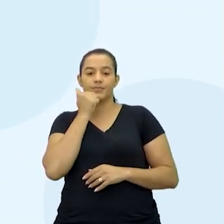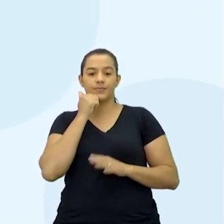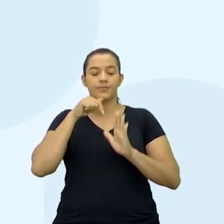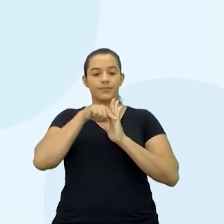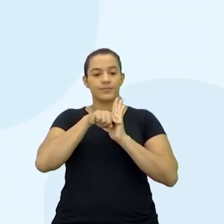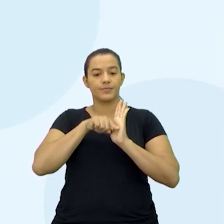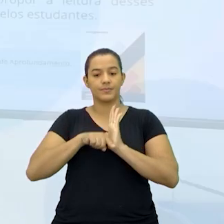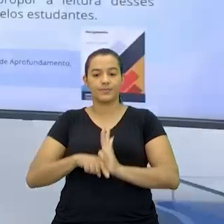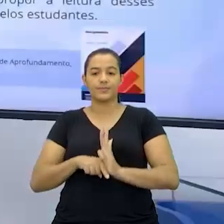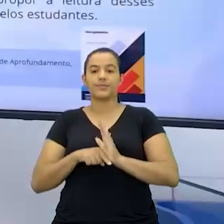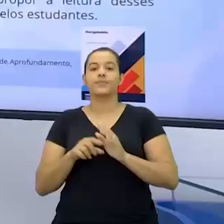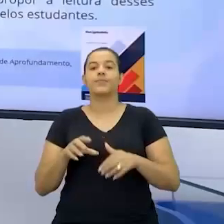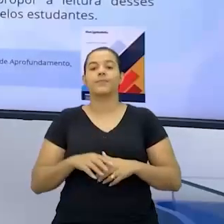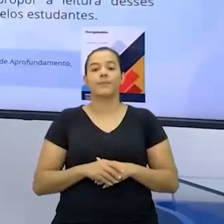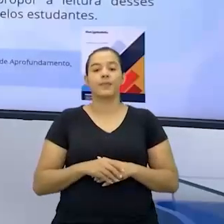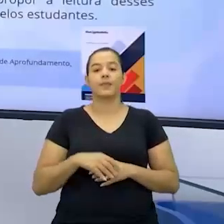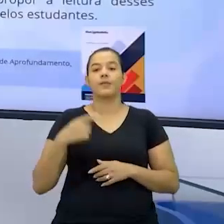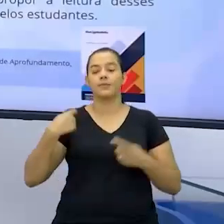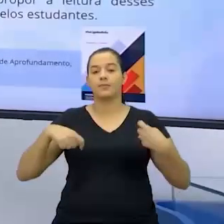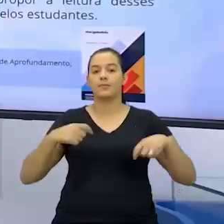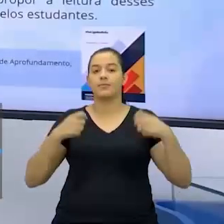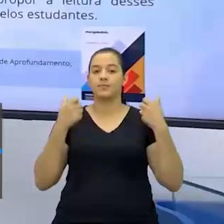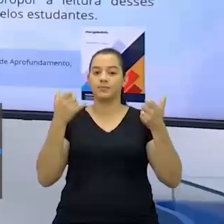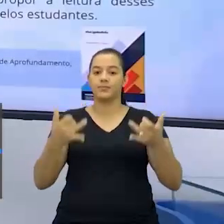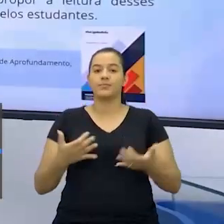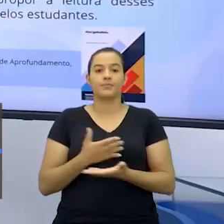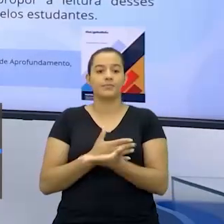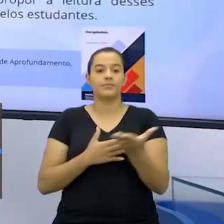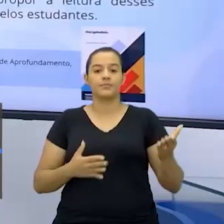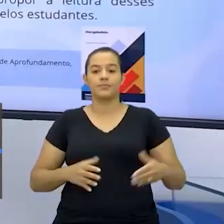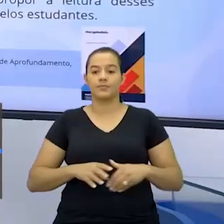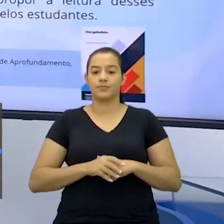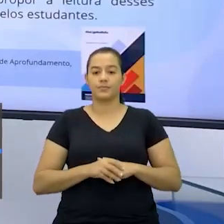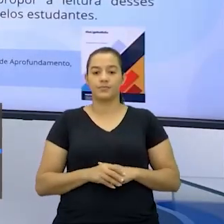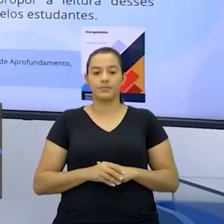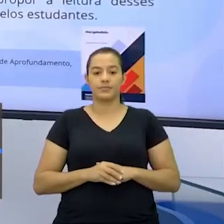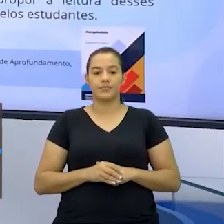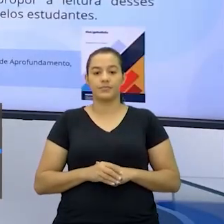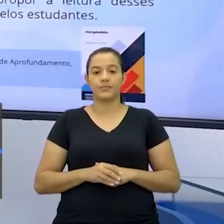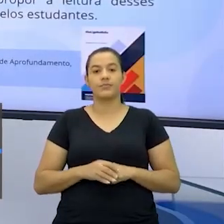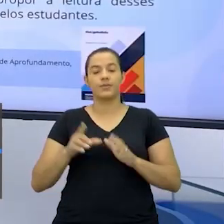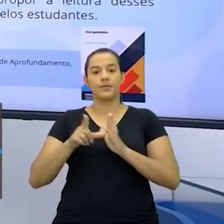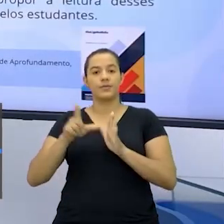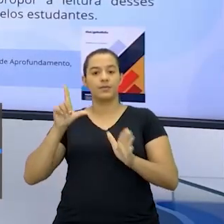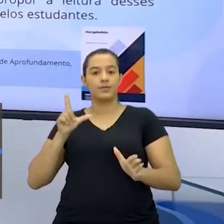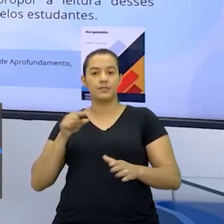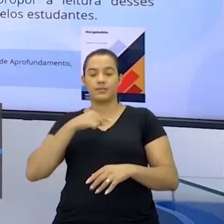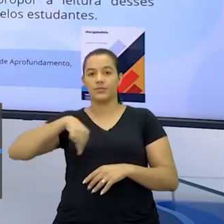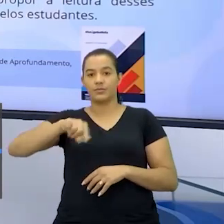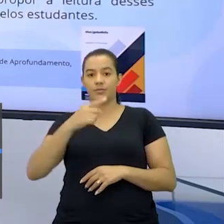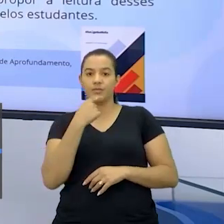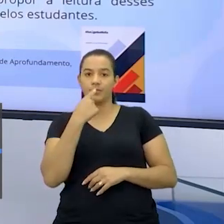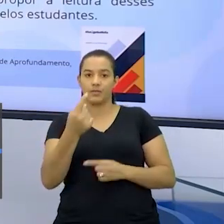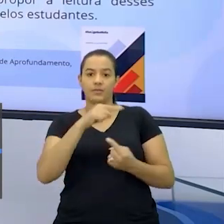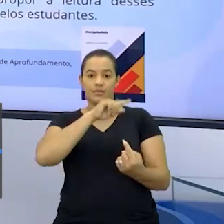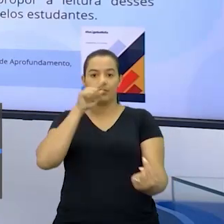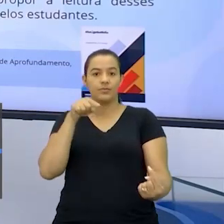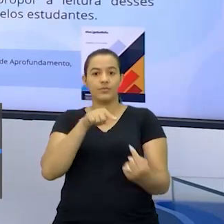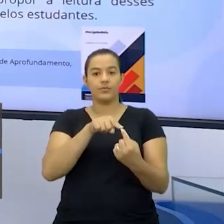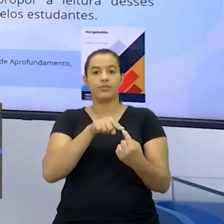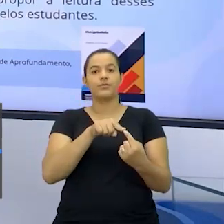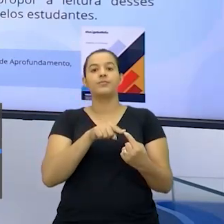Então, volta para mim, por favor, tem que explicar isso para vocês. Gente, então, antes de falar dos objetivos, eu tenho que deixar uma